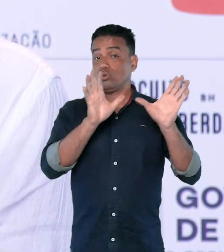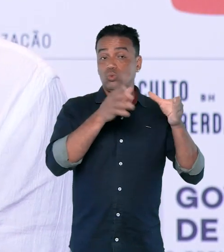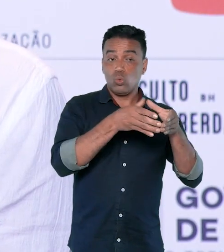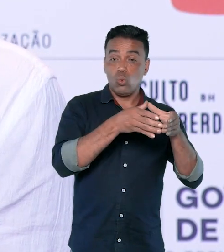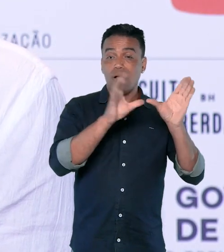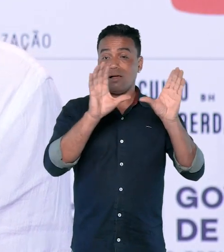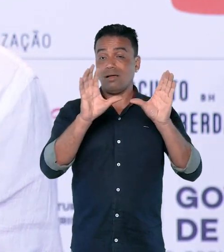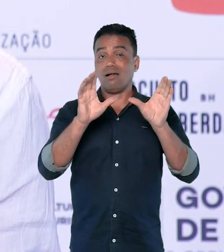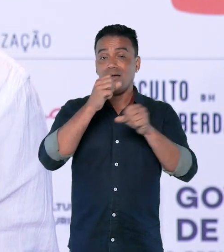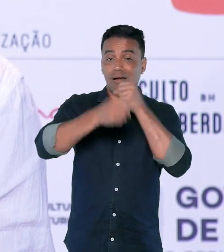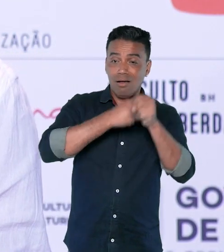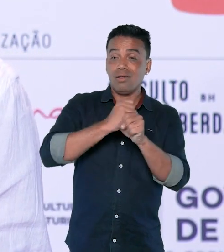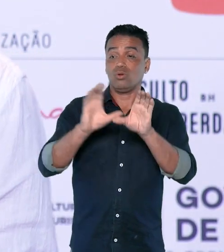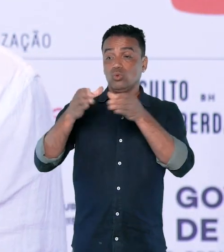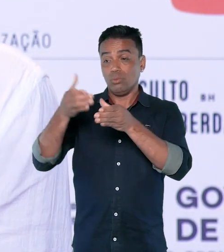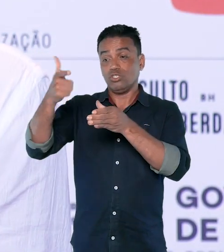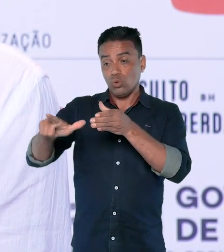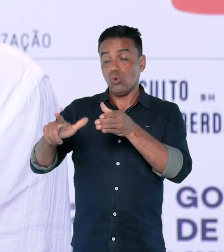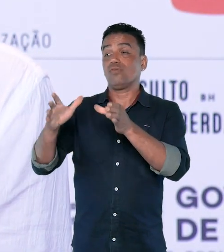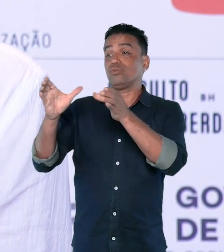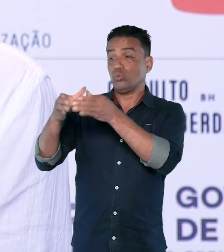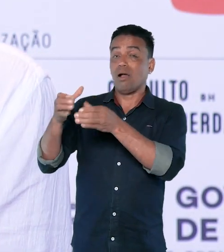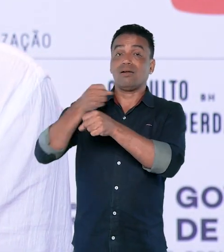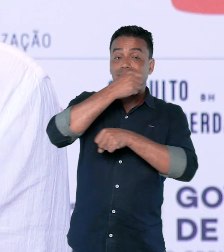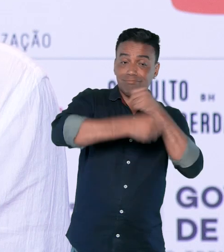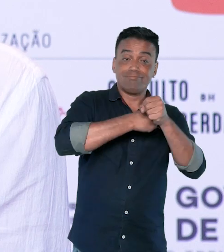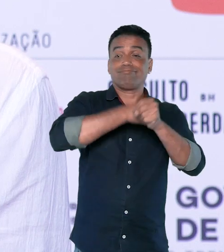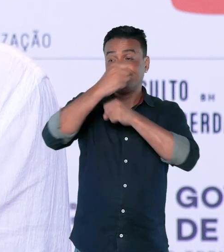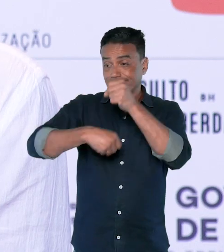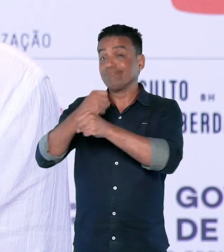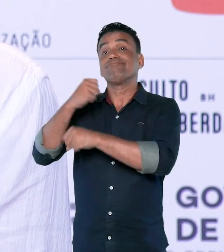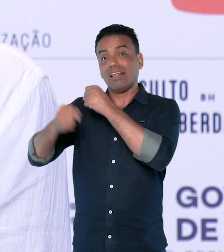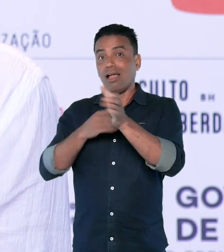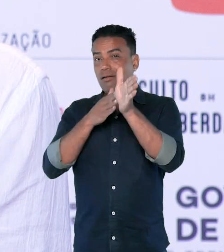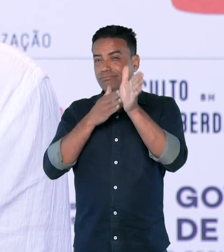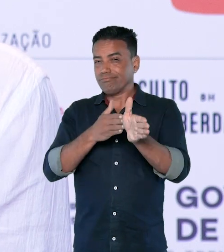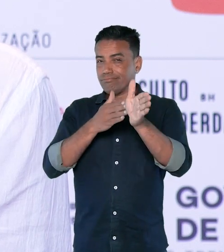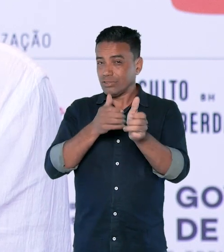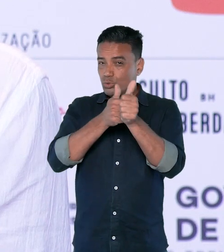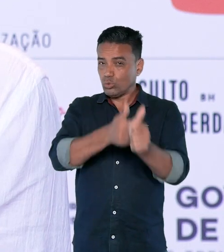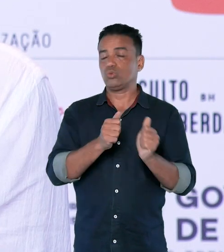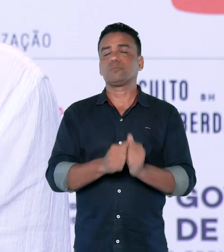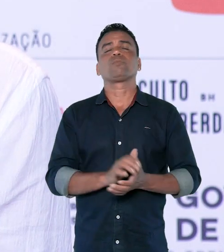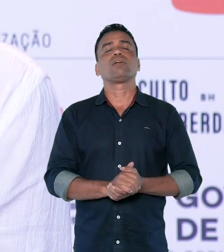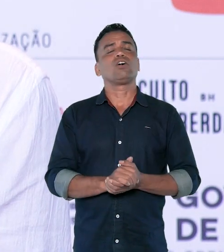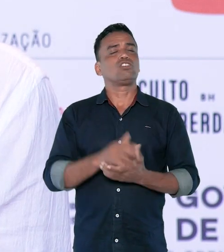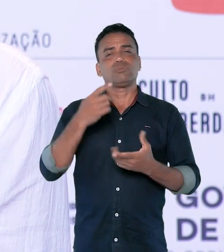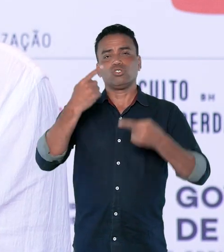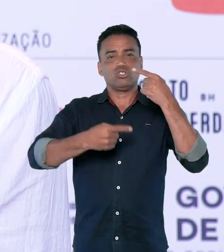acompanhar a turma durante muitos anos. Né? E aí, a gente ia discutir